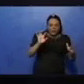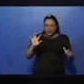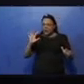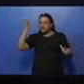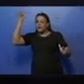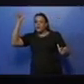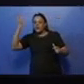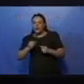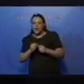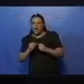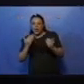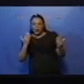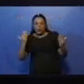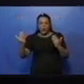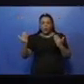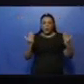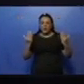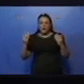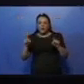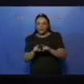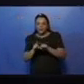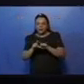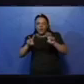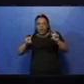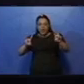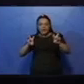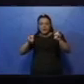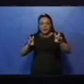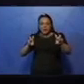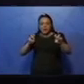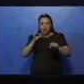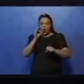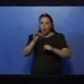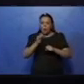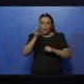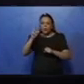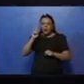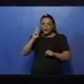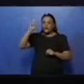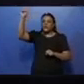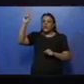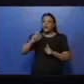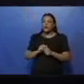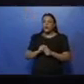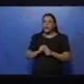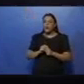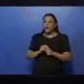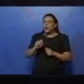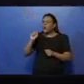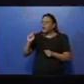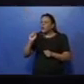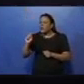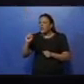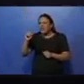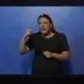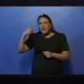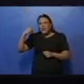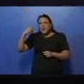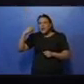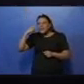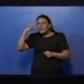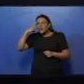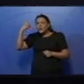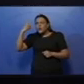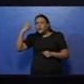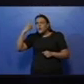comparação, a citação, que é um argumento de autoridade. O que seria usar esse argumento da dedução lógica?